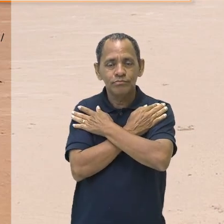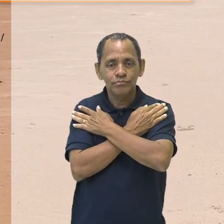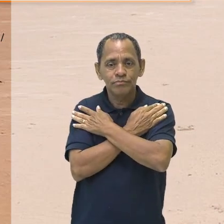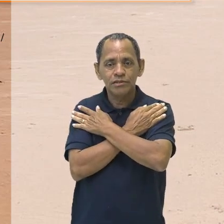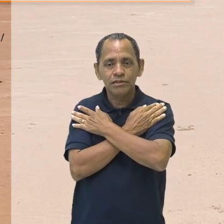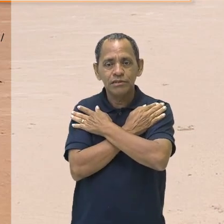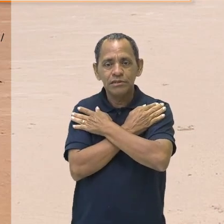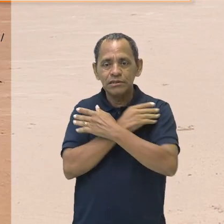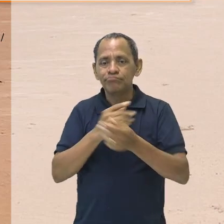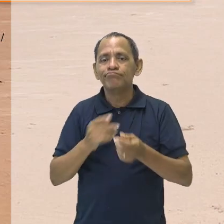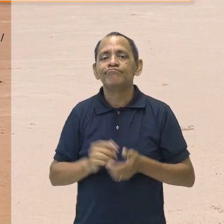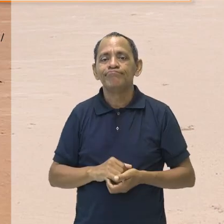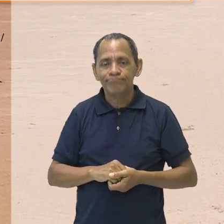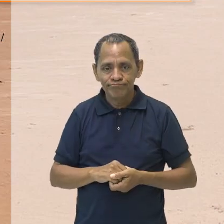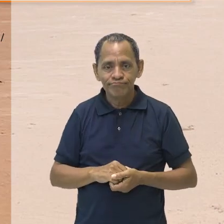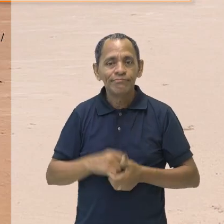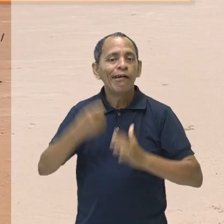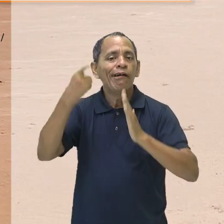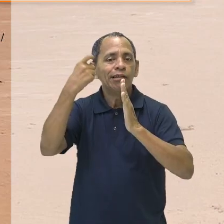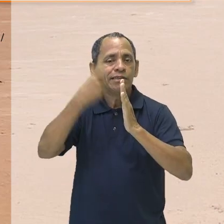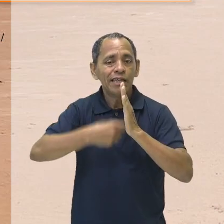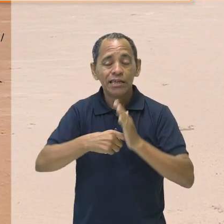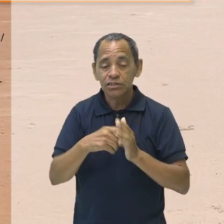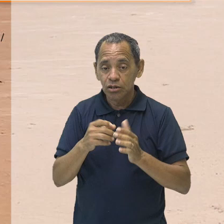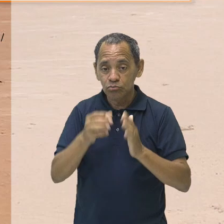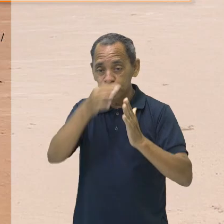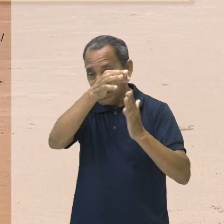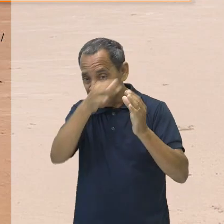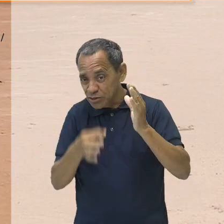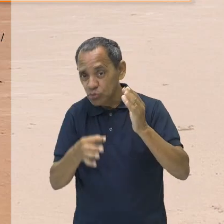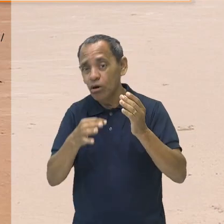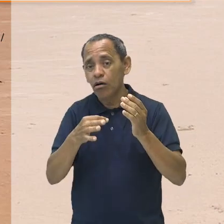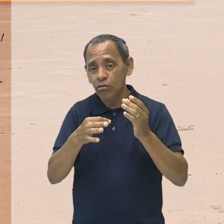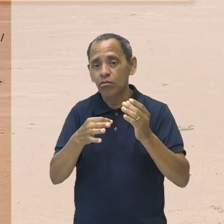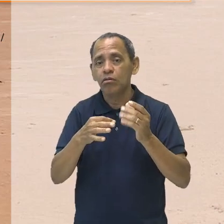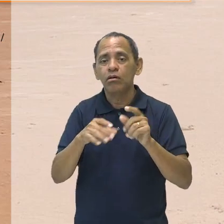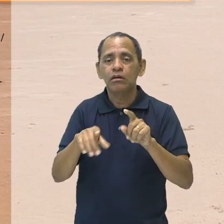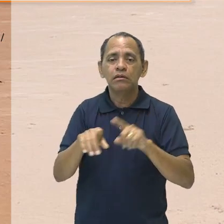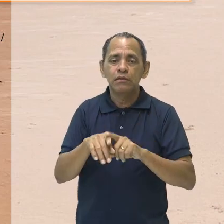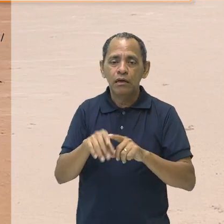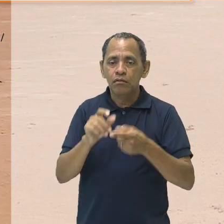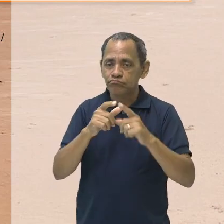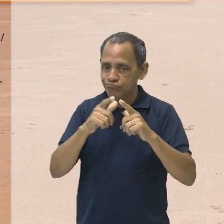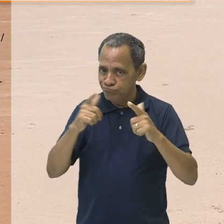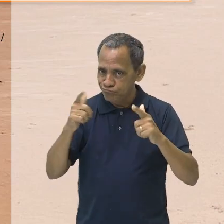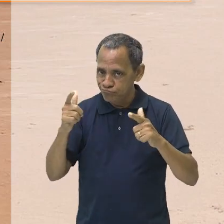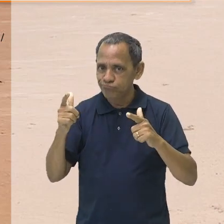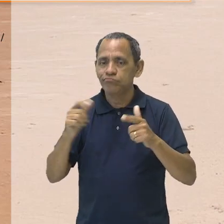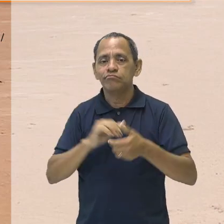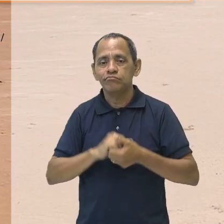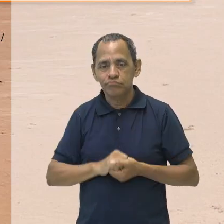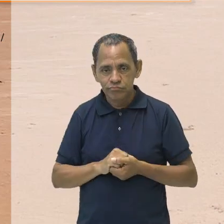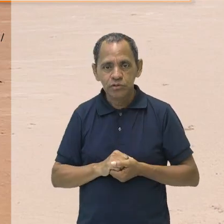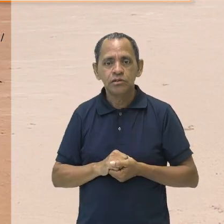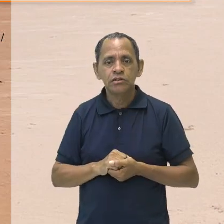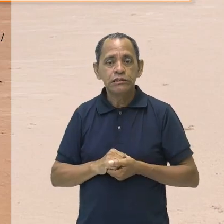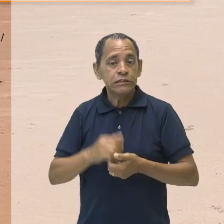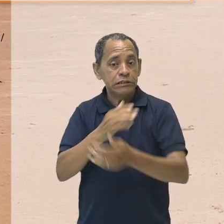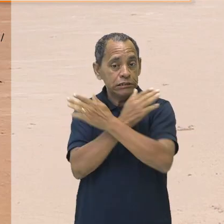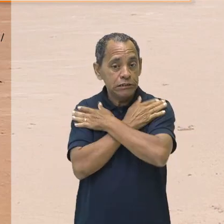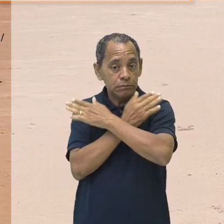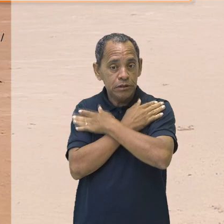estamos nesses períodos de alta no desemprego, as pessoas acabam tendo que recorrer ao